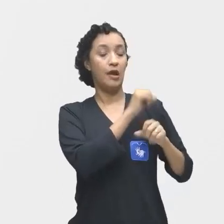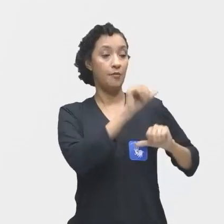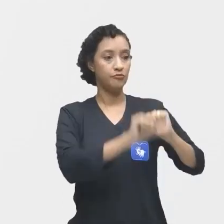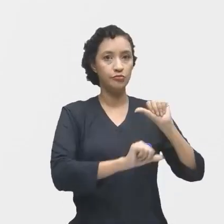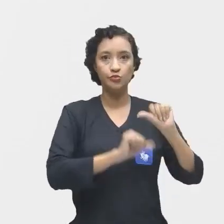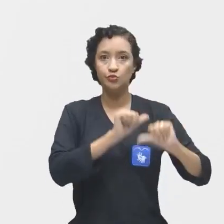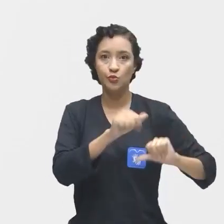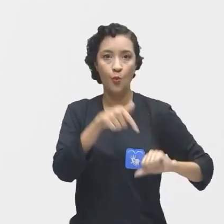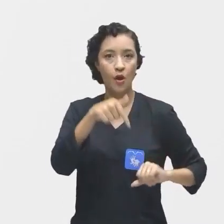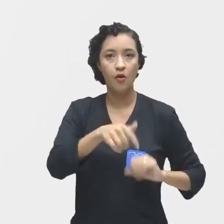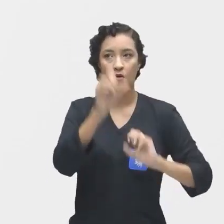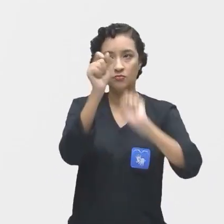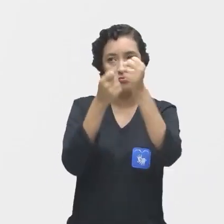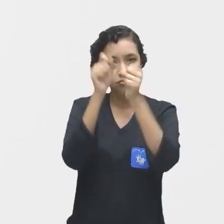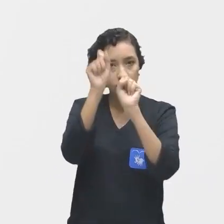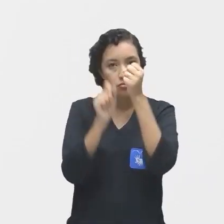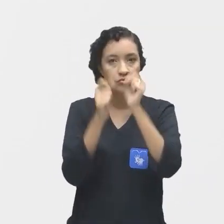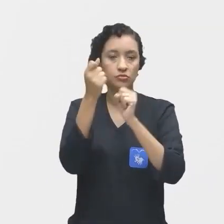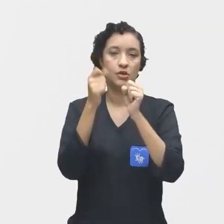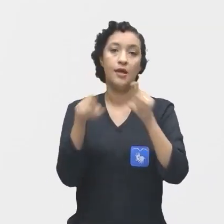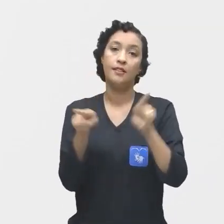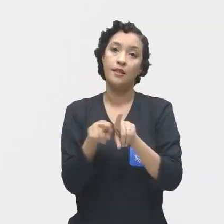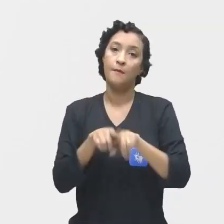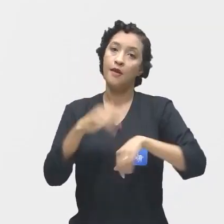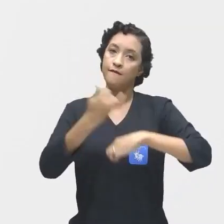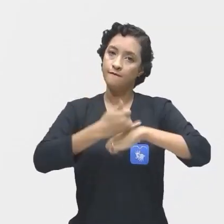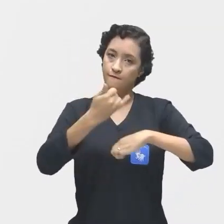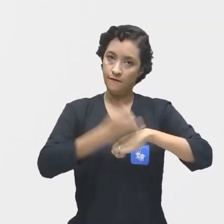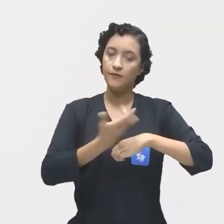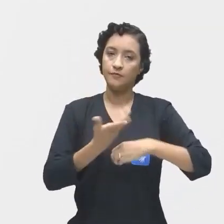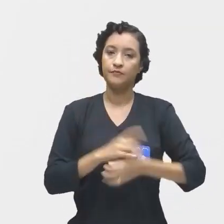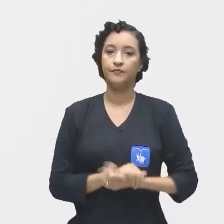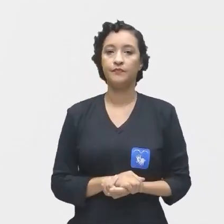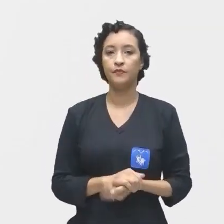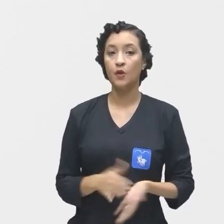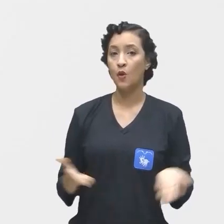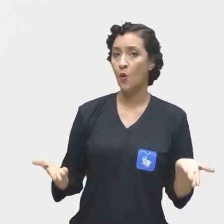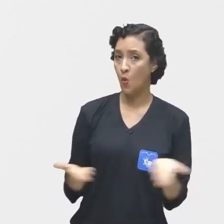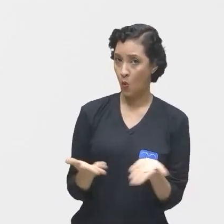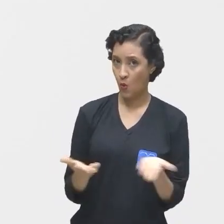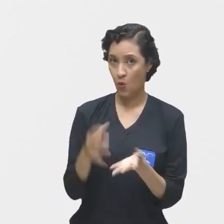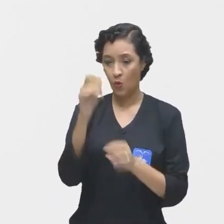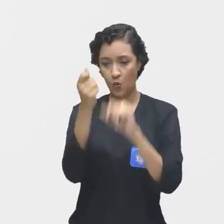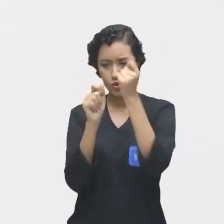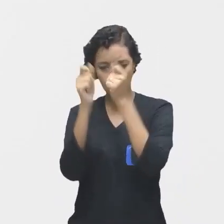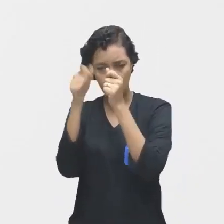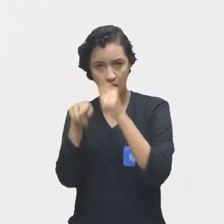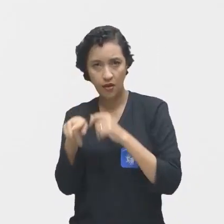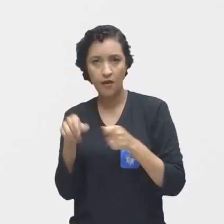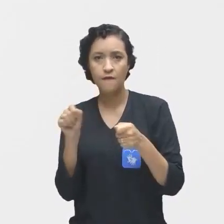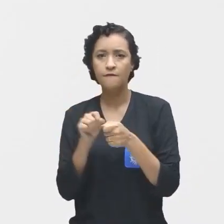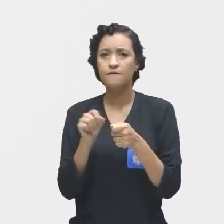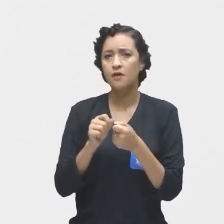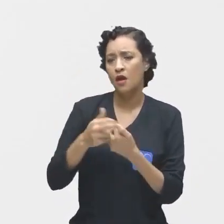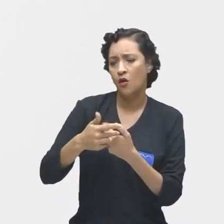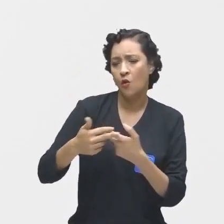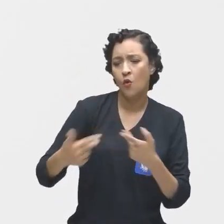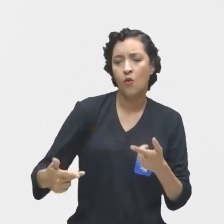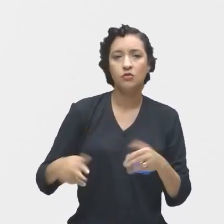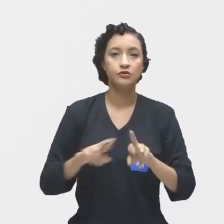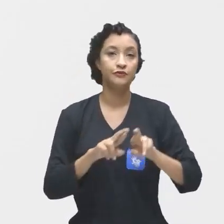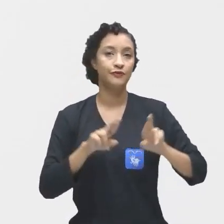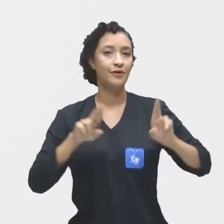e siderúrgica, ferro e aço. Hoje, a ZFM, Zona Franca de Manaus,